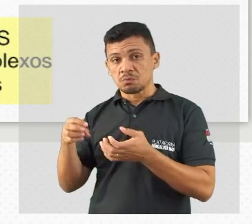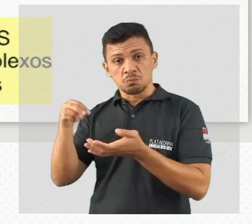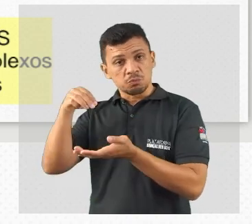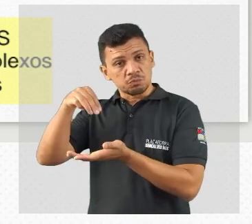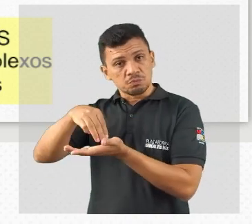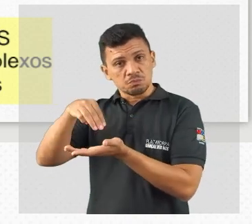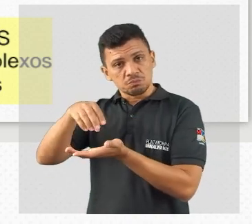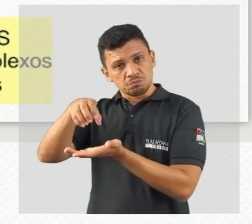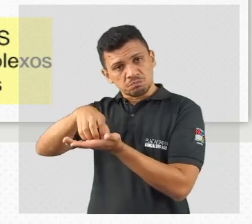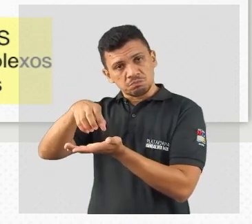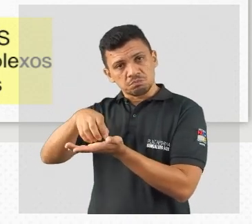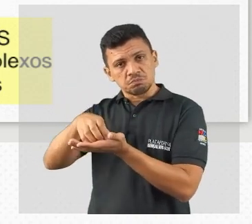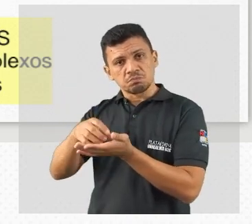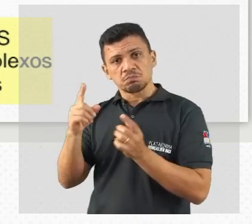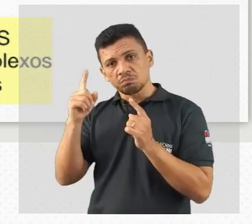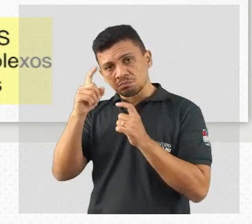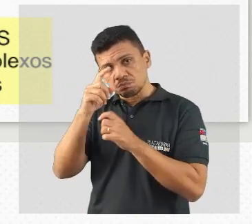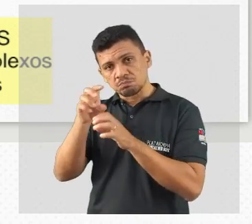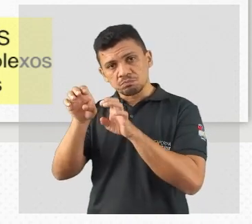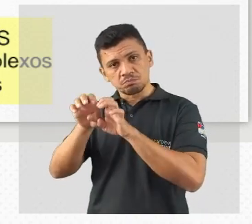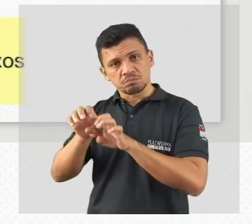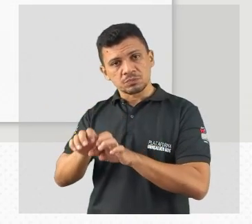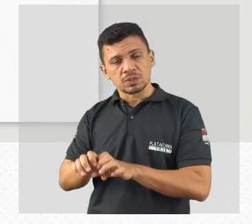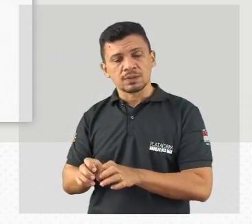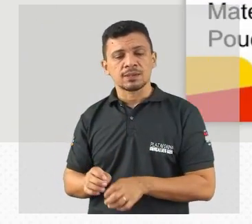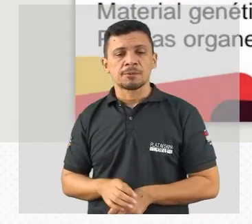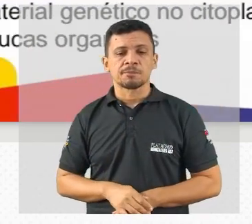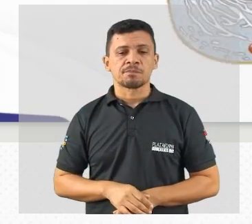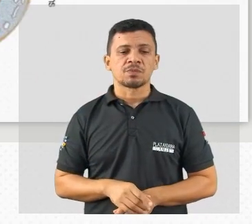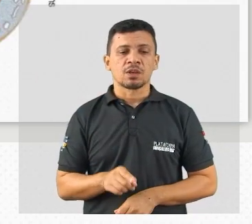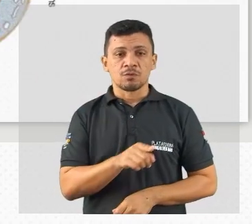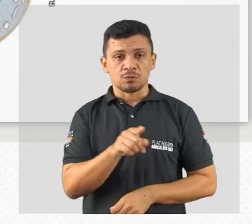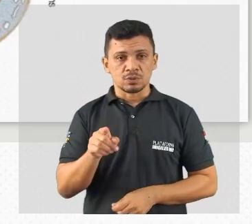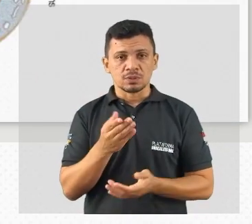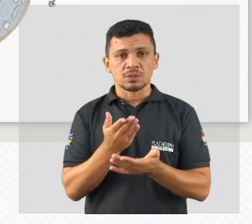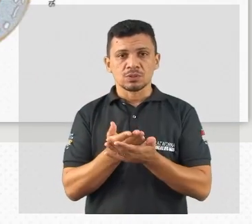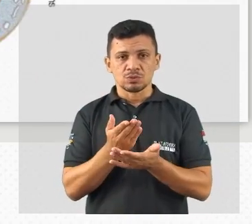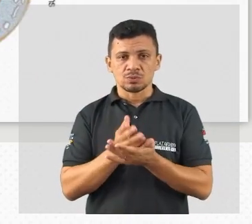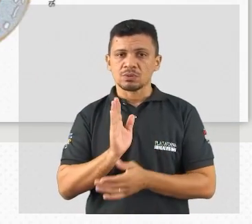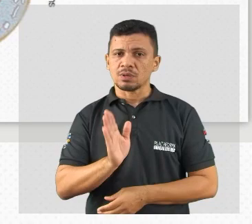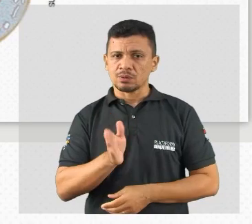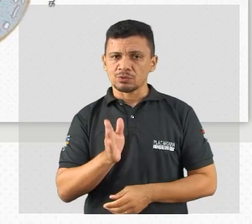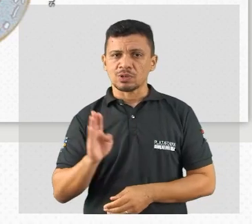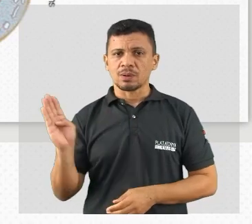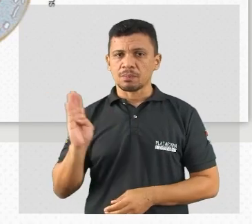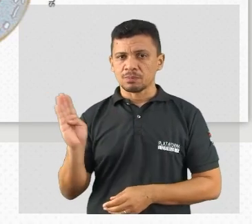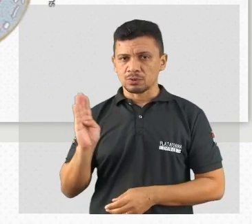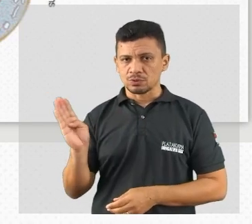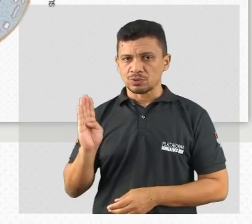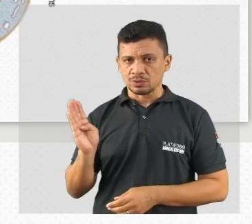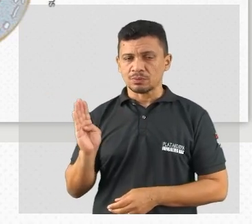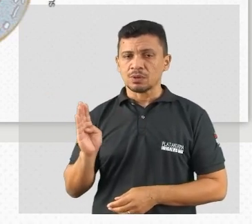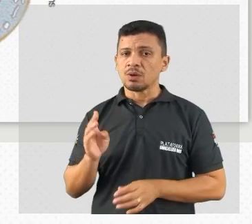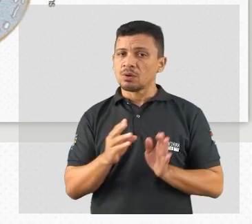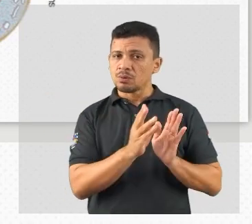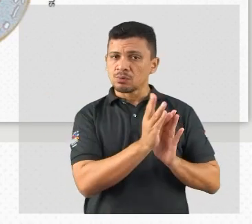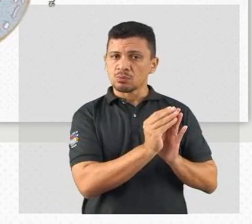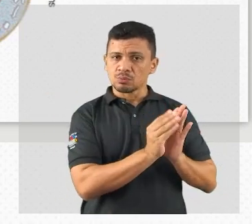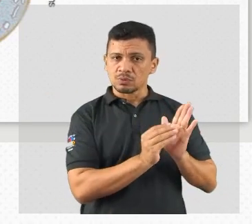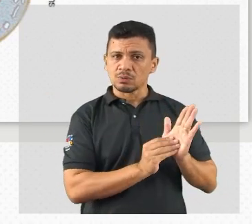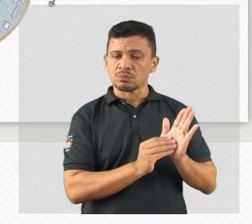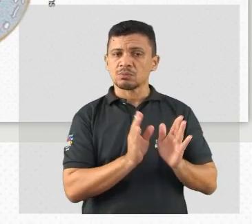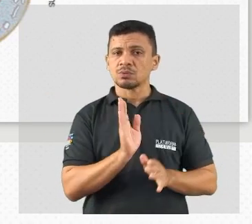mais complexa. A gente vai ver isso, né? E vocês também já estudaram essa parte da biologia em outros conteúdos